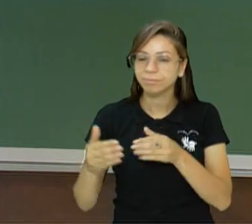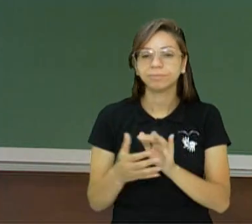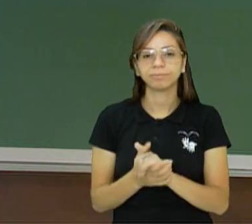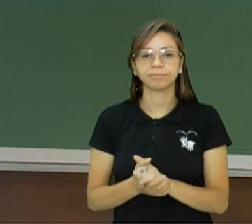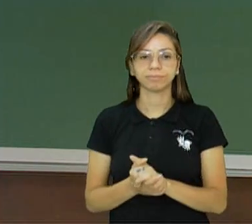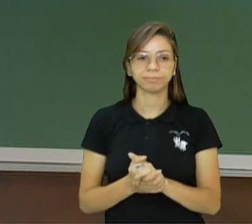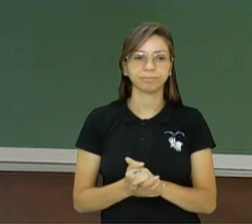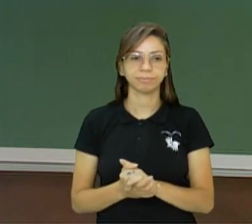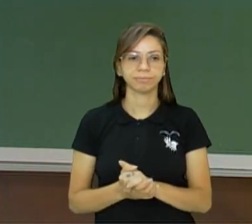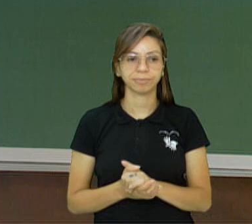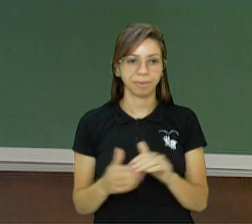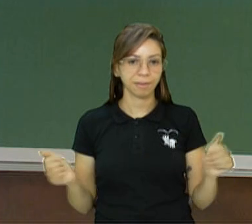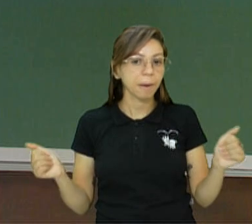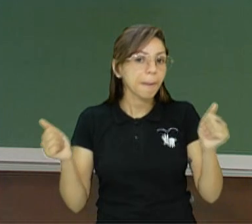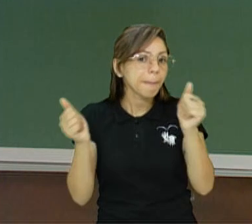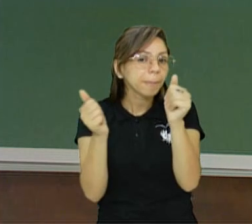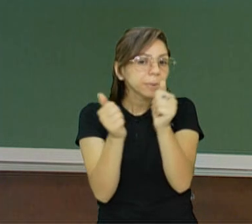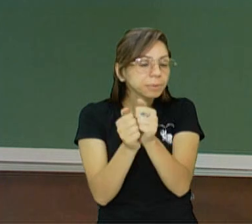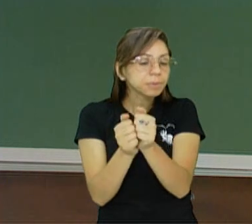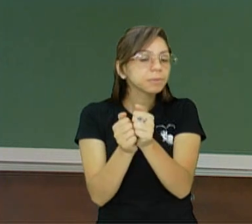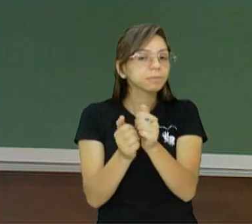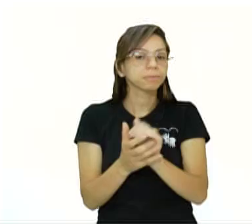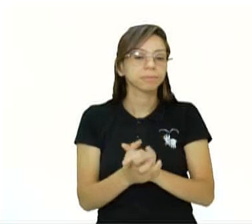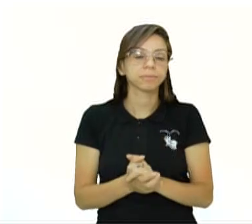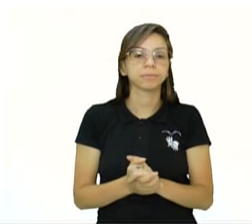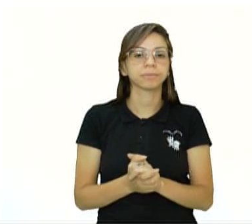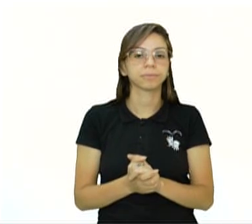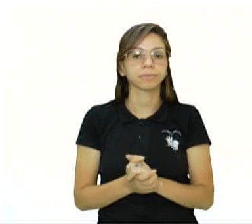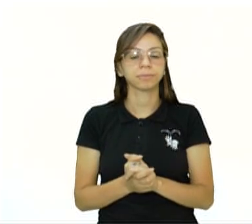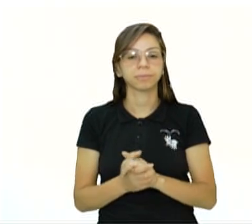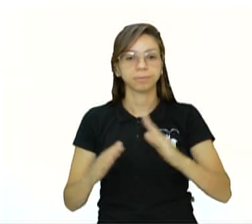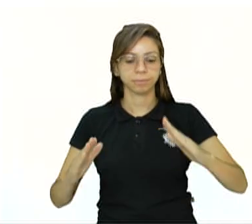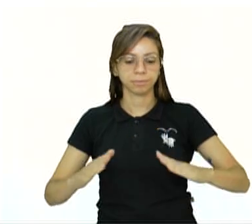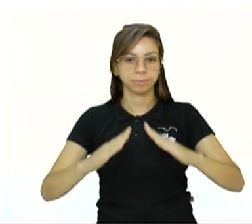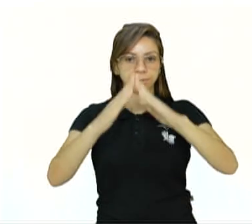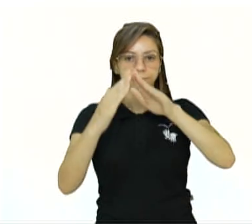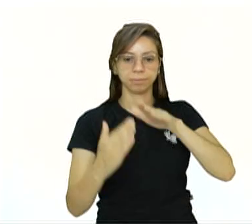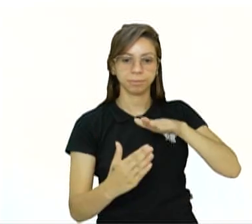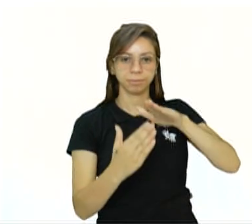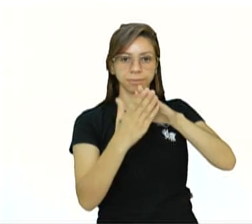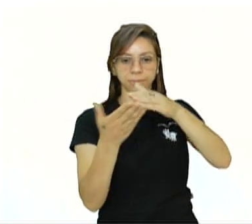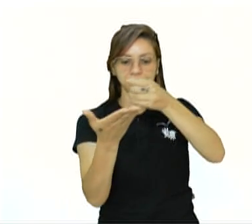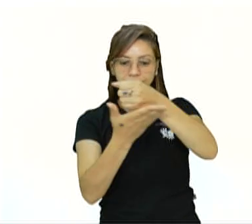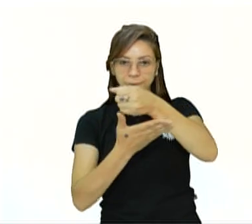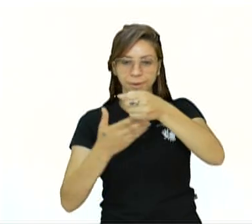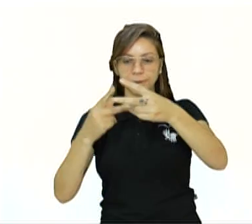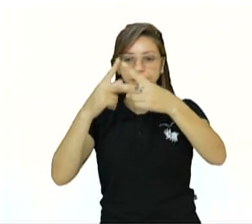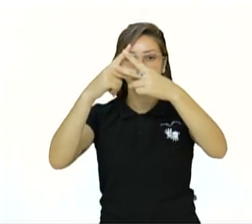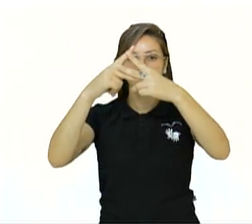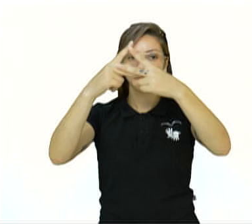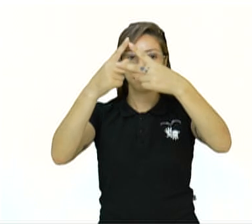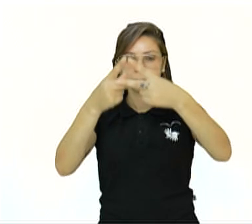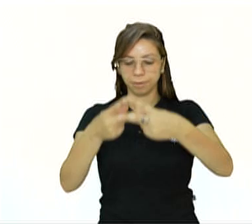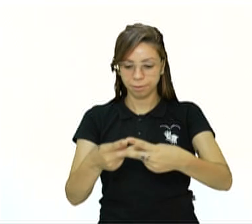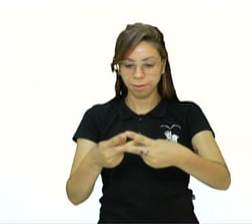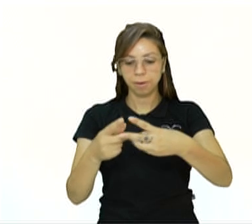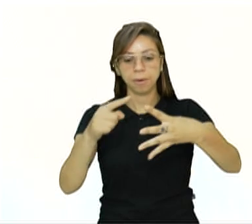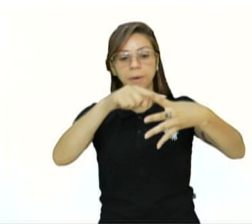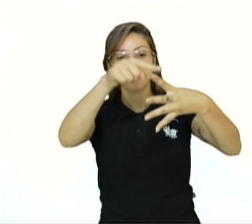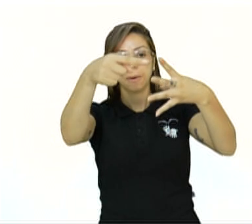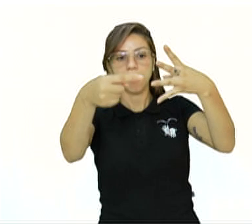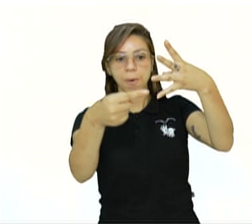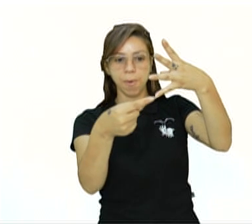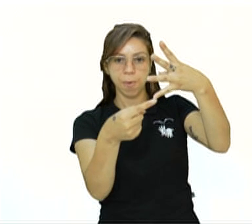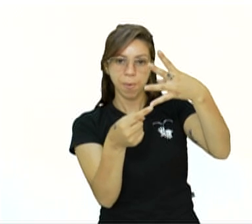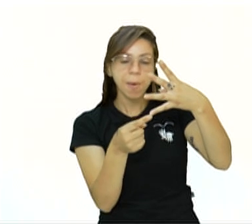Então, vamos juntos aqui, ó. Para construir a pirâmide de base triangular, nós vamos precisar de 4 jujubas, que são